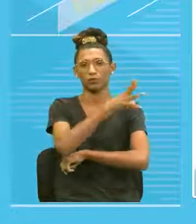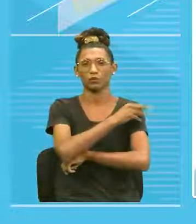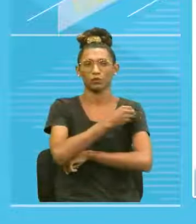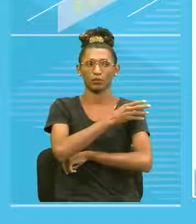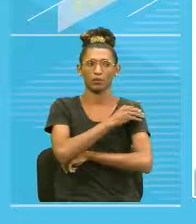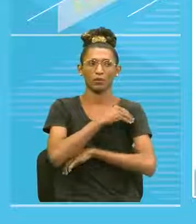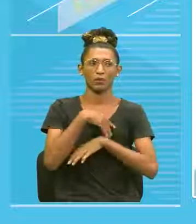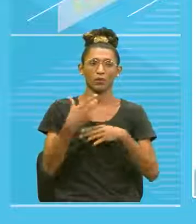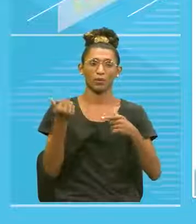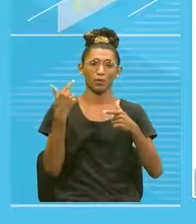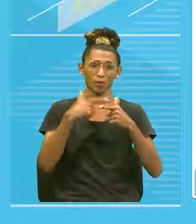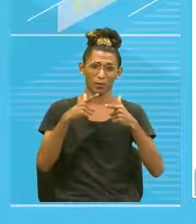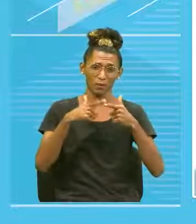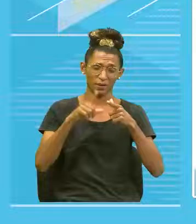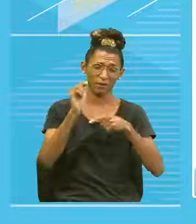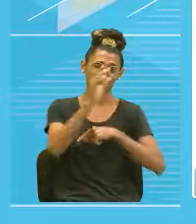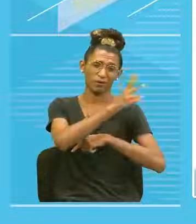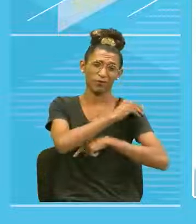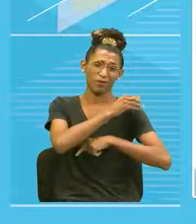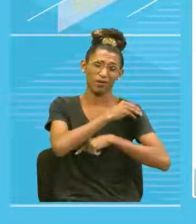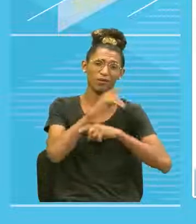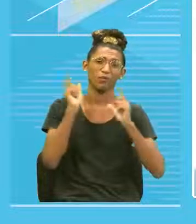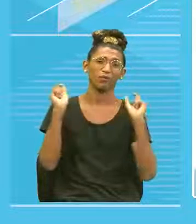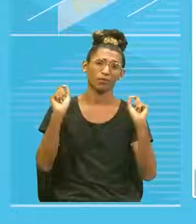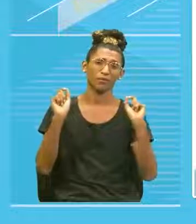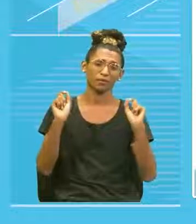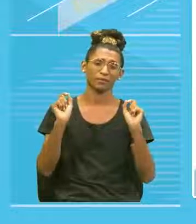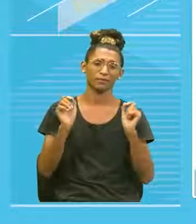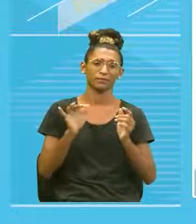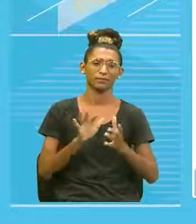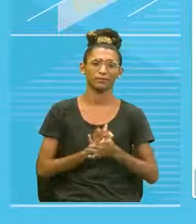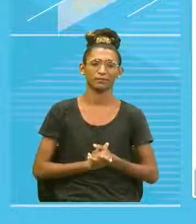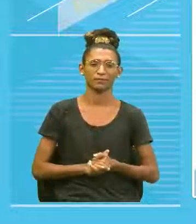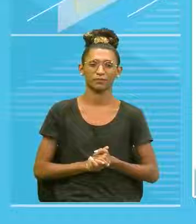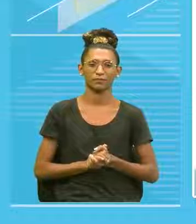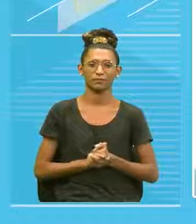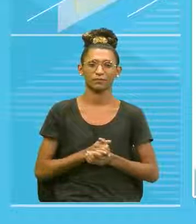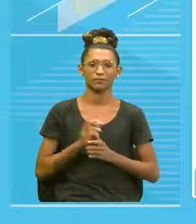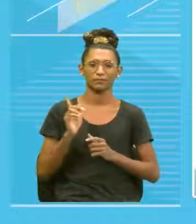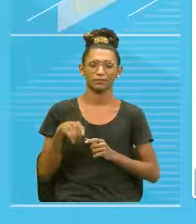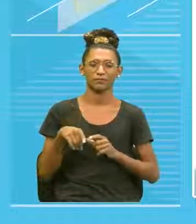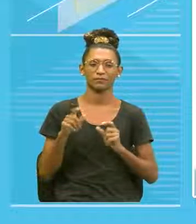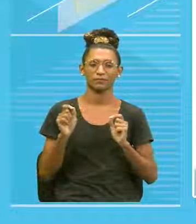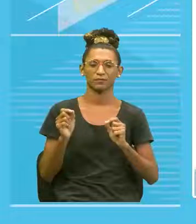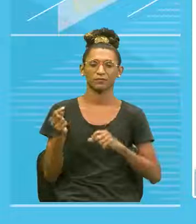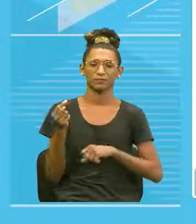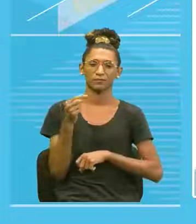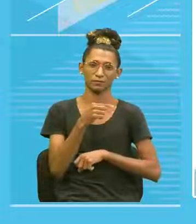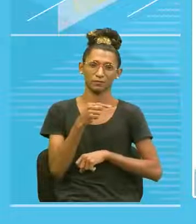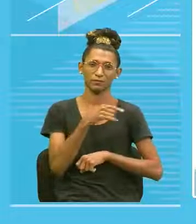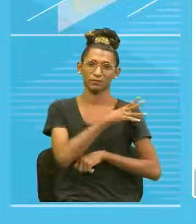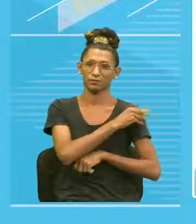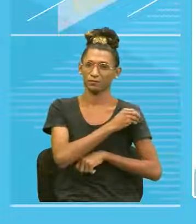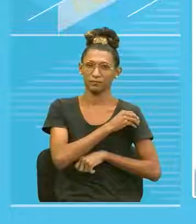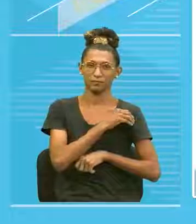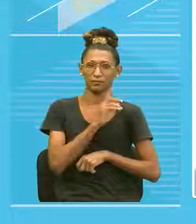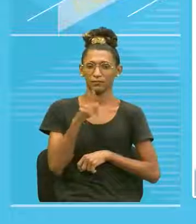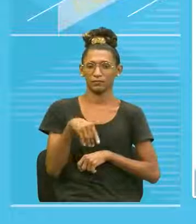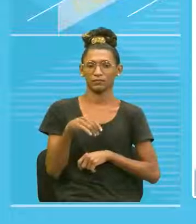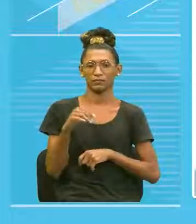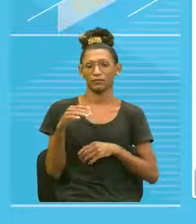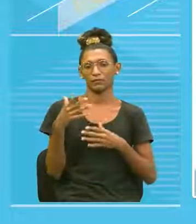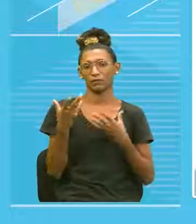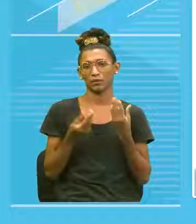e o problema do álcool gente é e é que ele não é